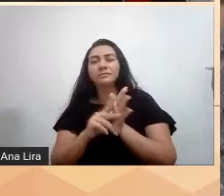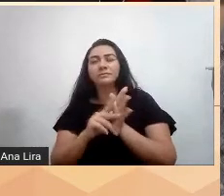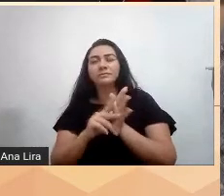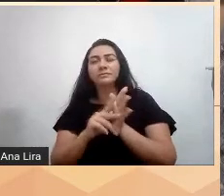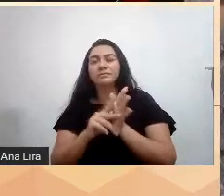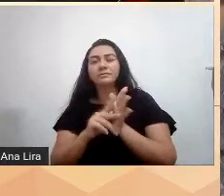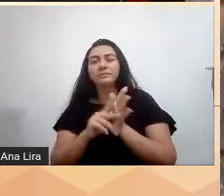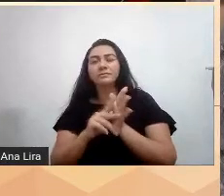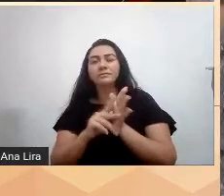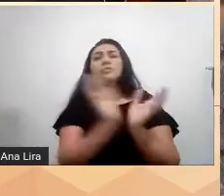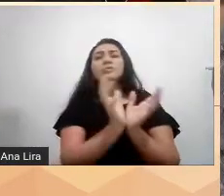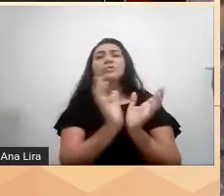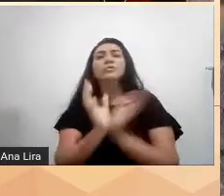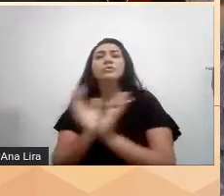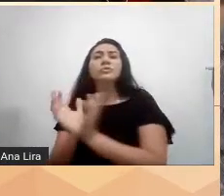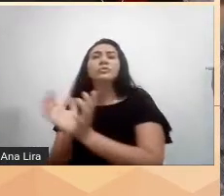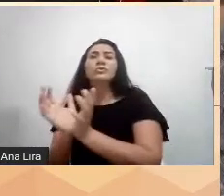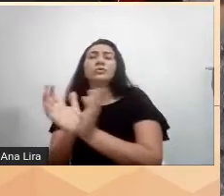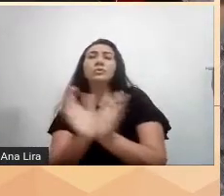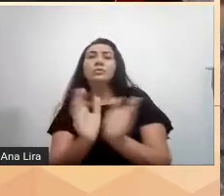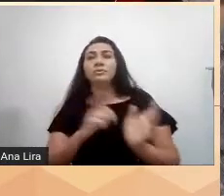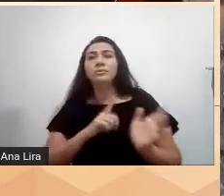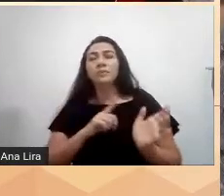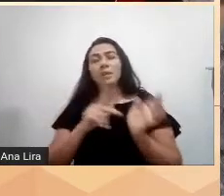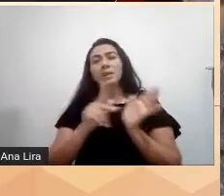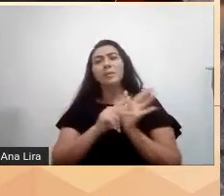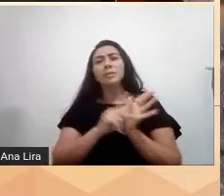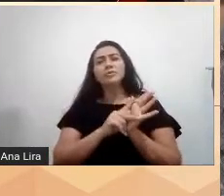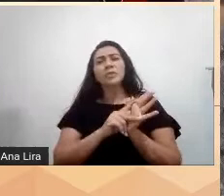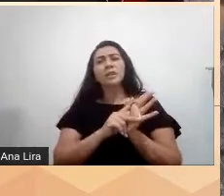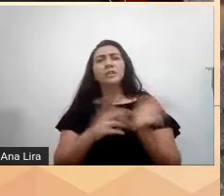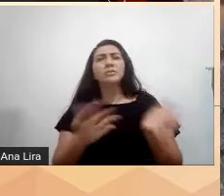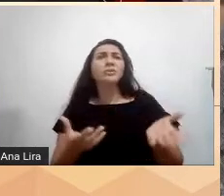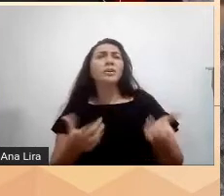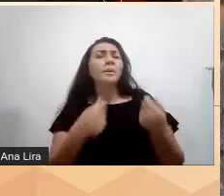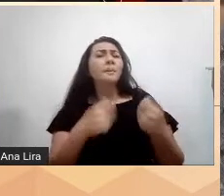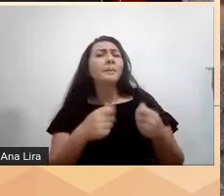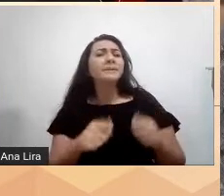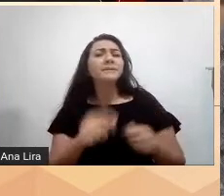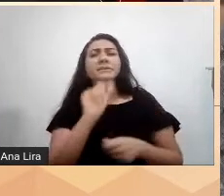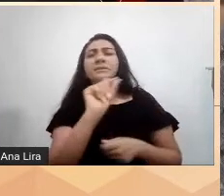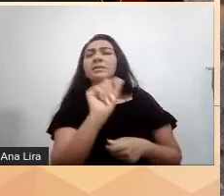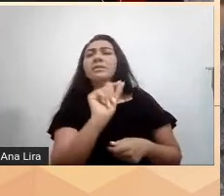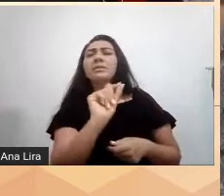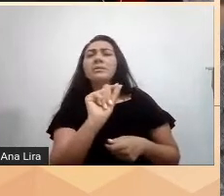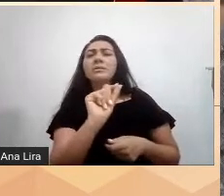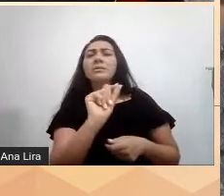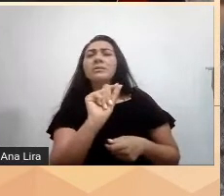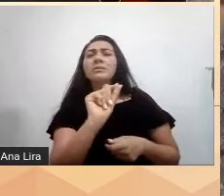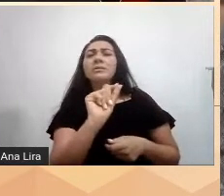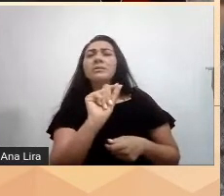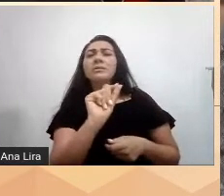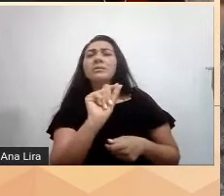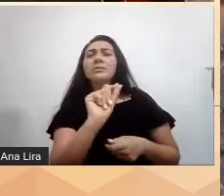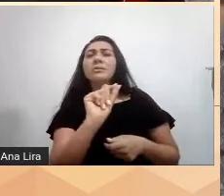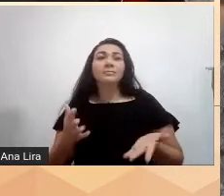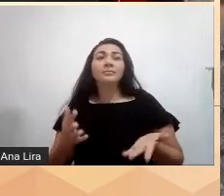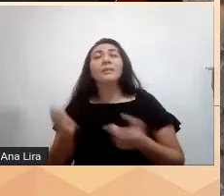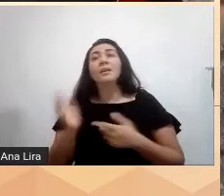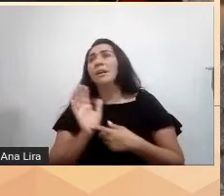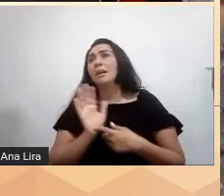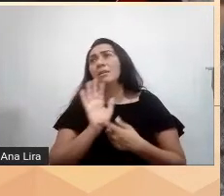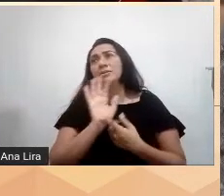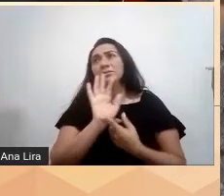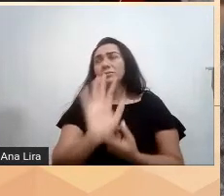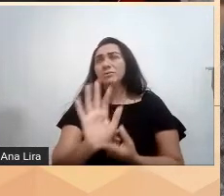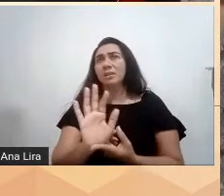necessidades que ela possui, como também partir de uma demanda do próprio beneficiário final,